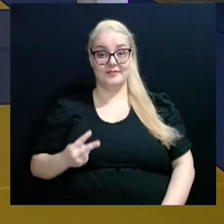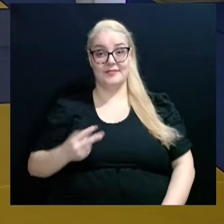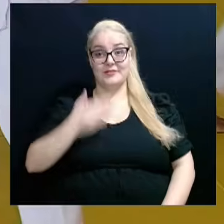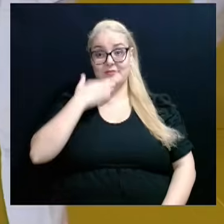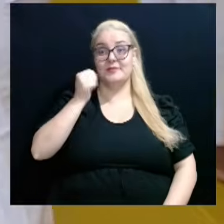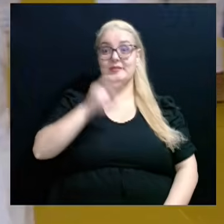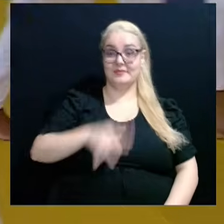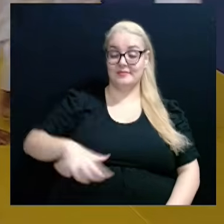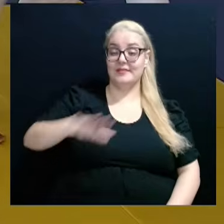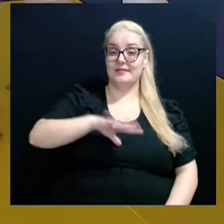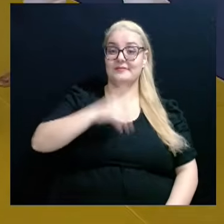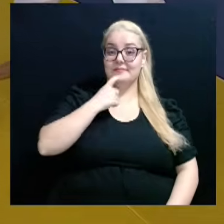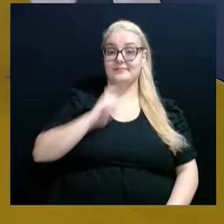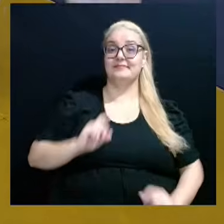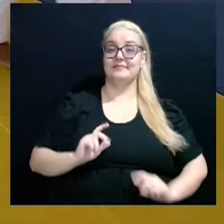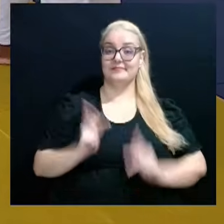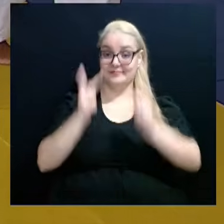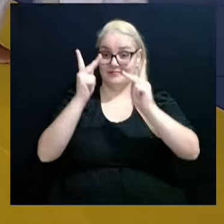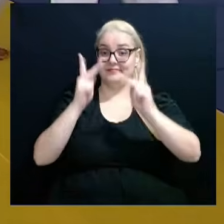campeões.